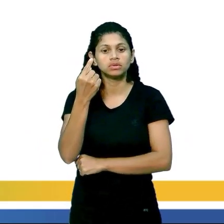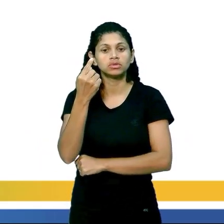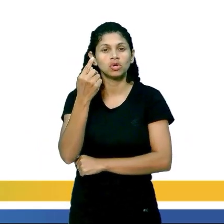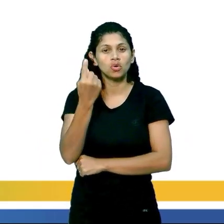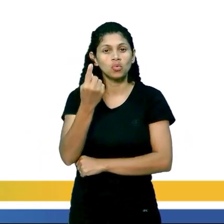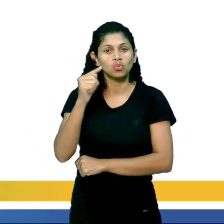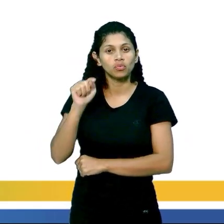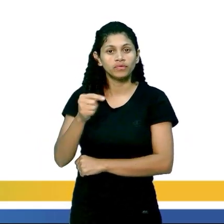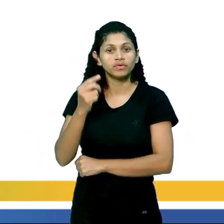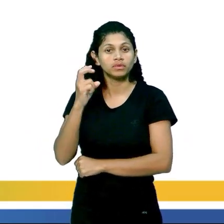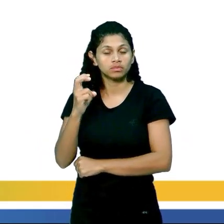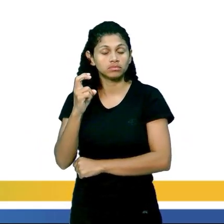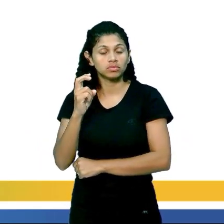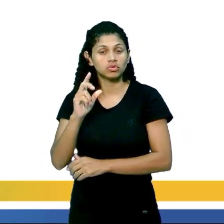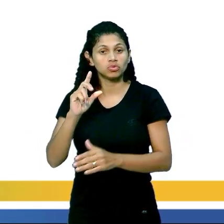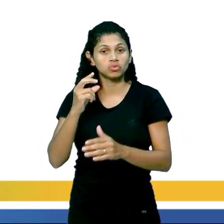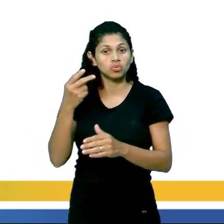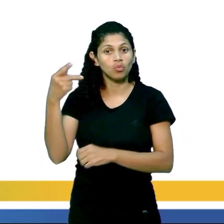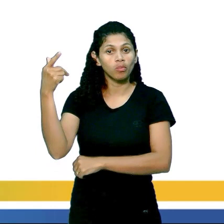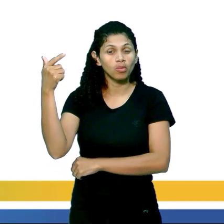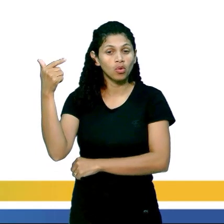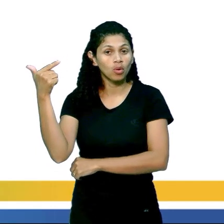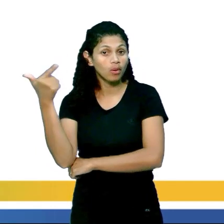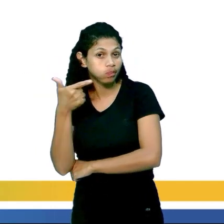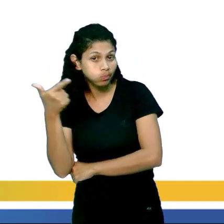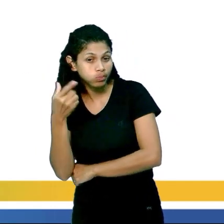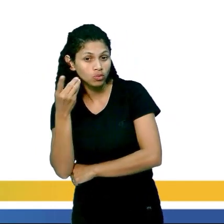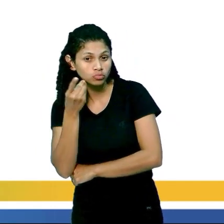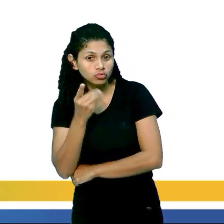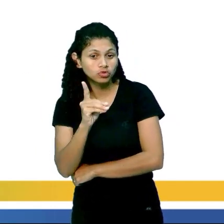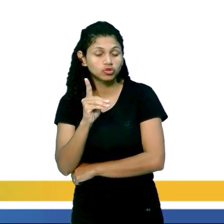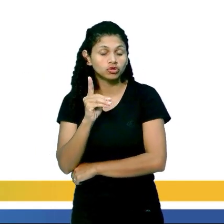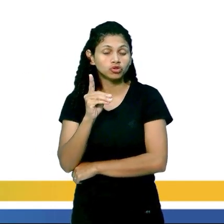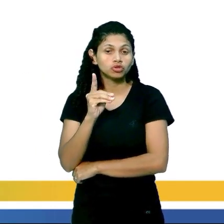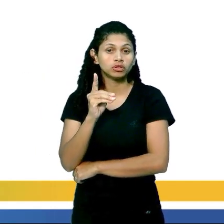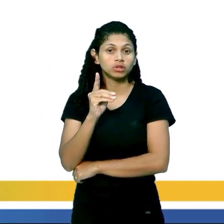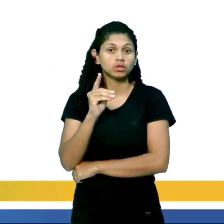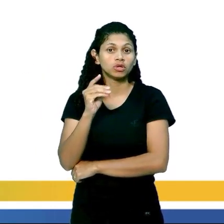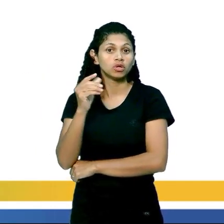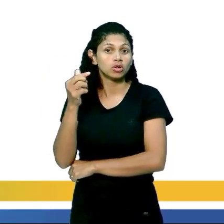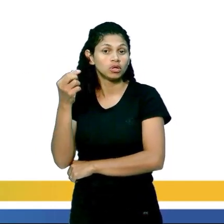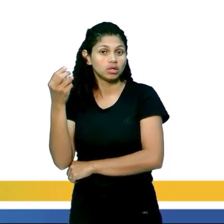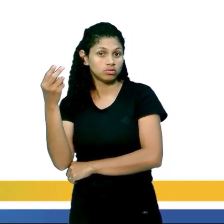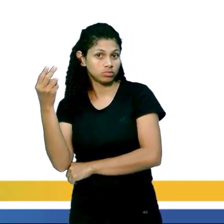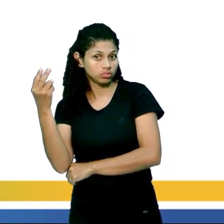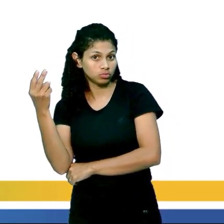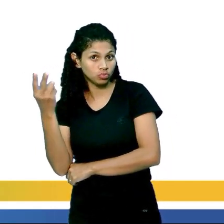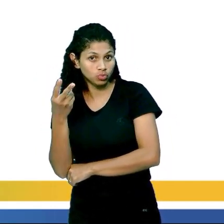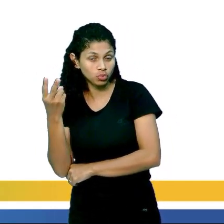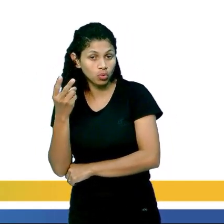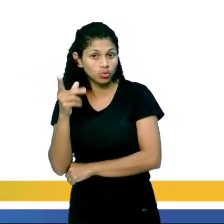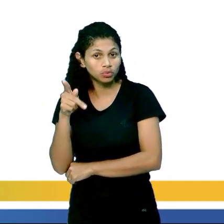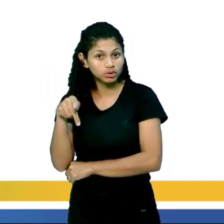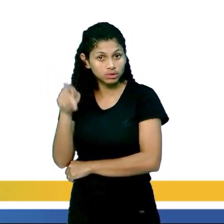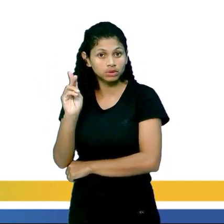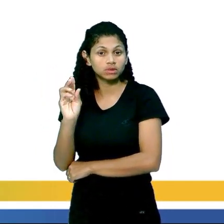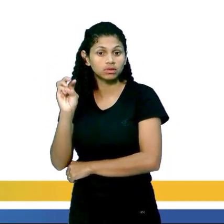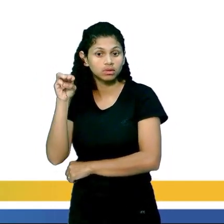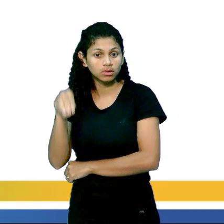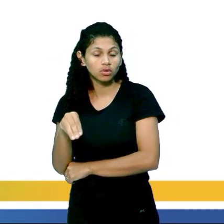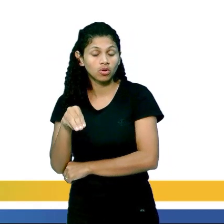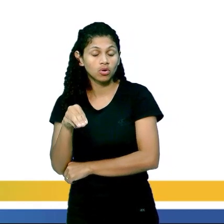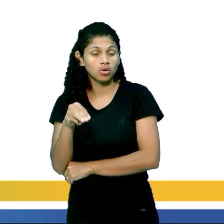ele percorreu 2,5 km, porque aumentou 1,5 km. No terceiro dia ele percorreu 4